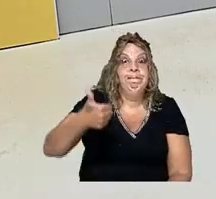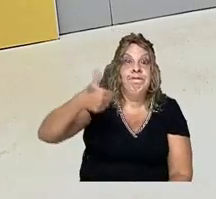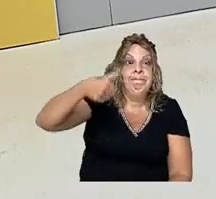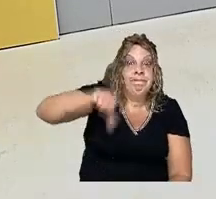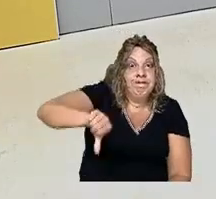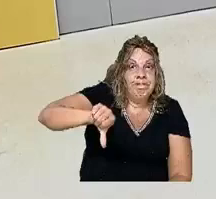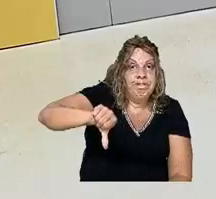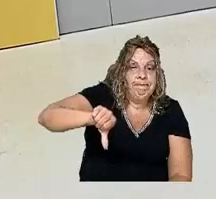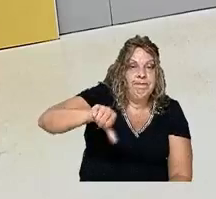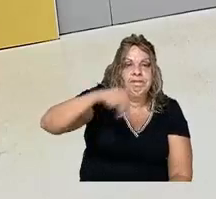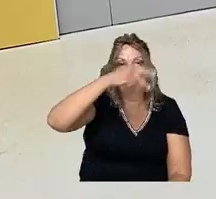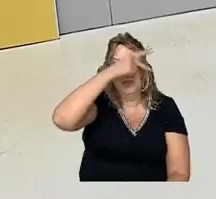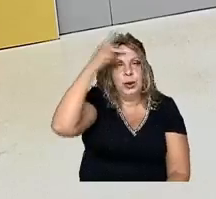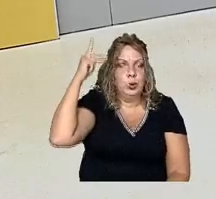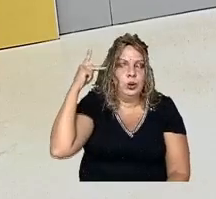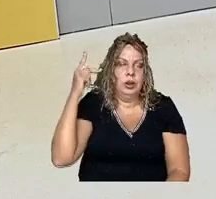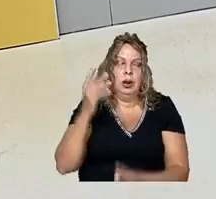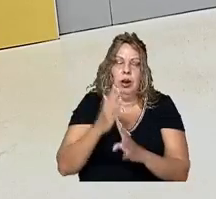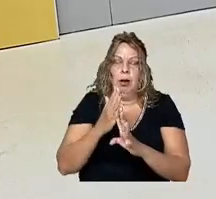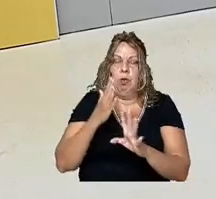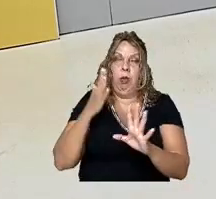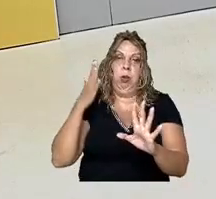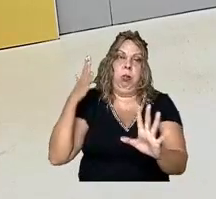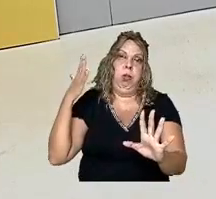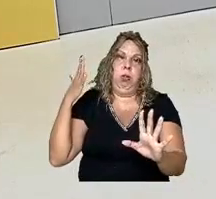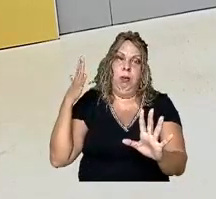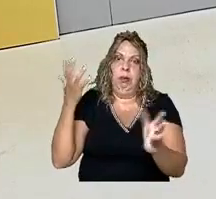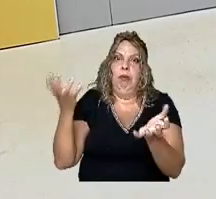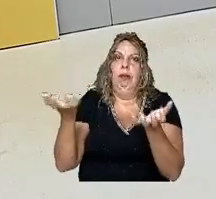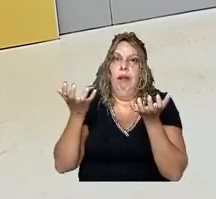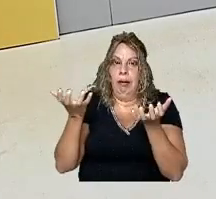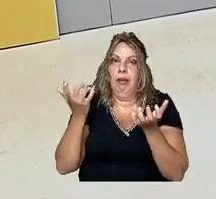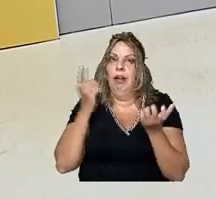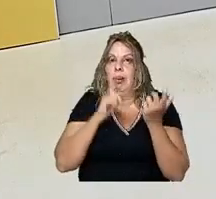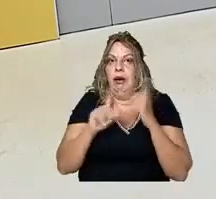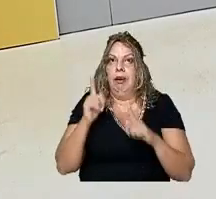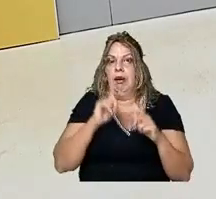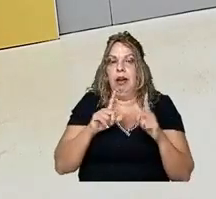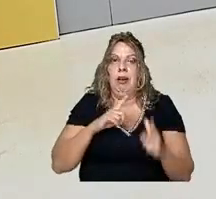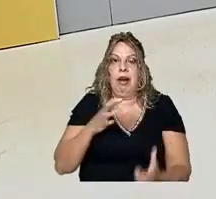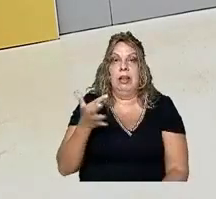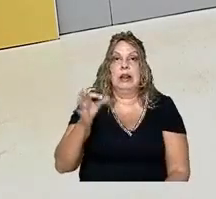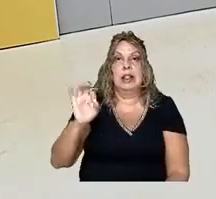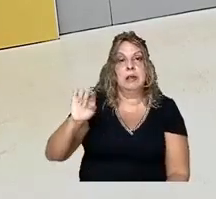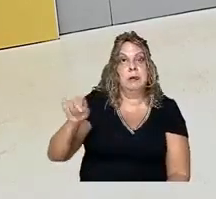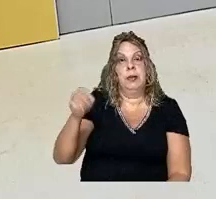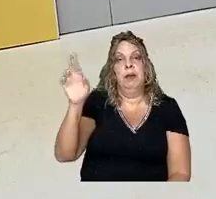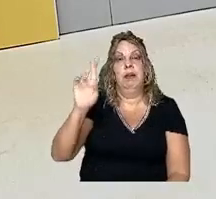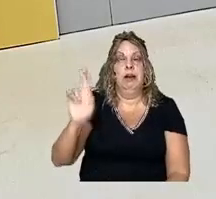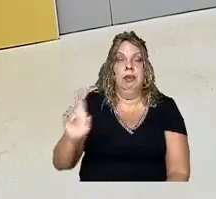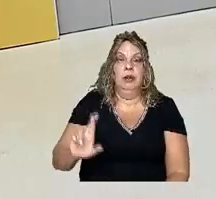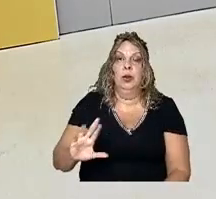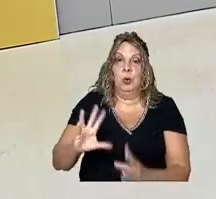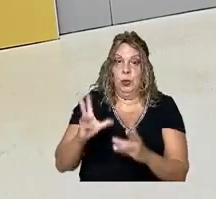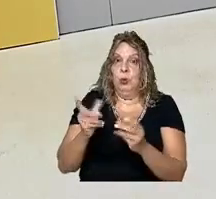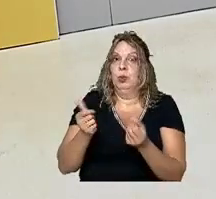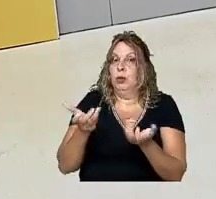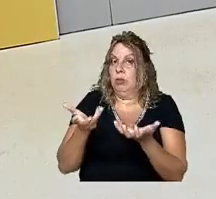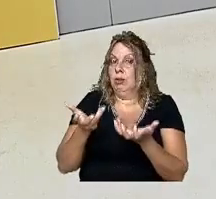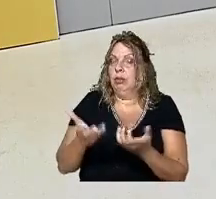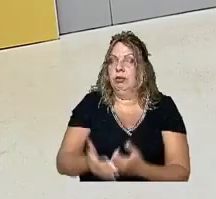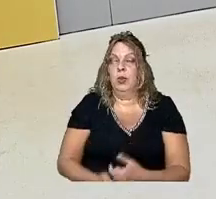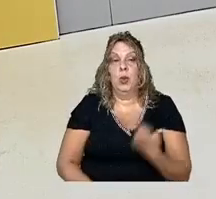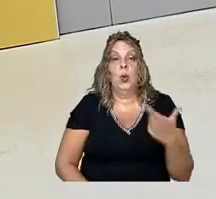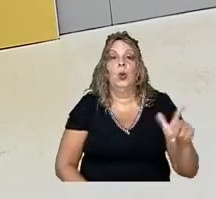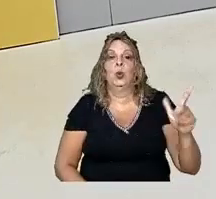19 títulos. O quê? Gente, tá muito disputado esses R$10 mil, hein? Todo mundo querendo, saiu